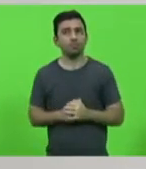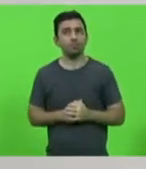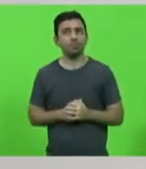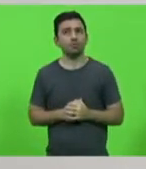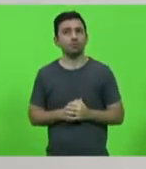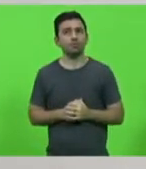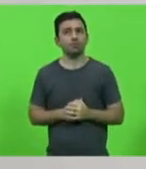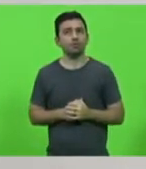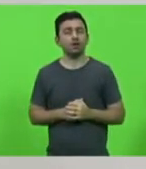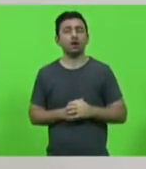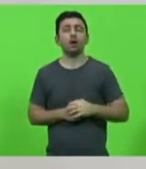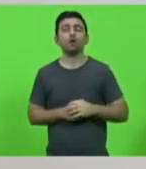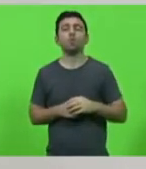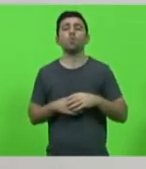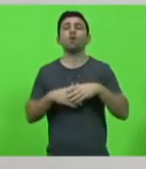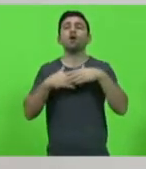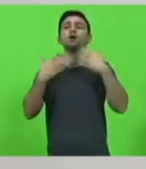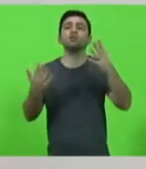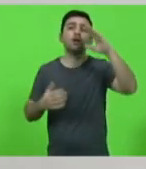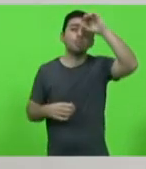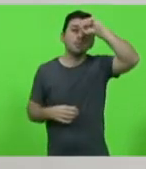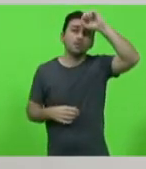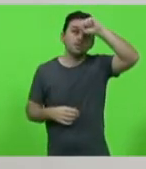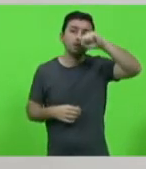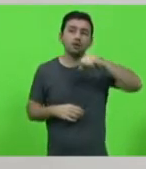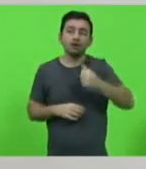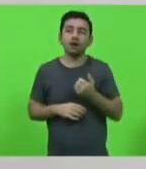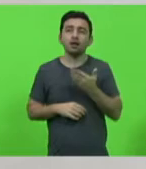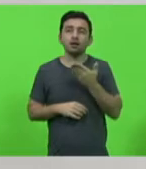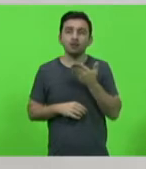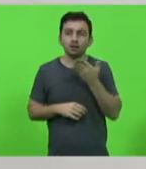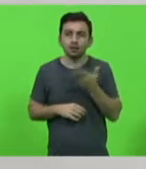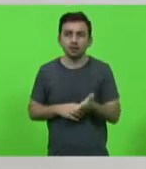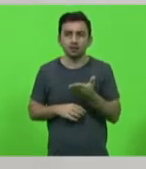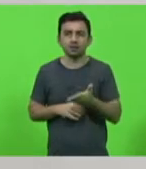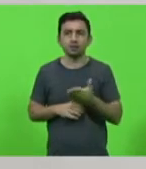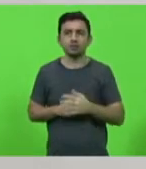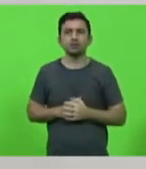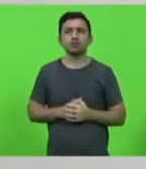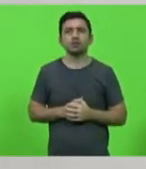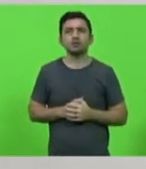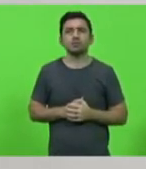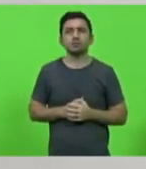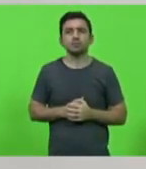Quando que vão aprender que uma empresa, que o nosso